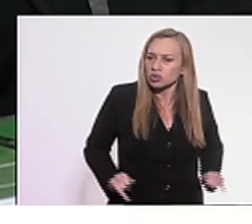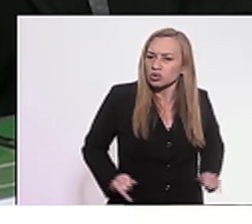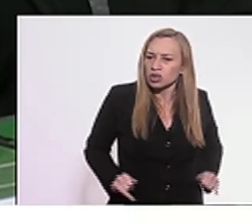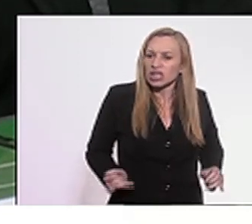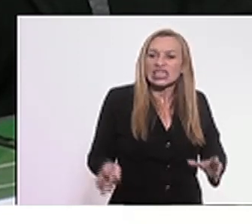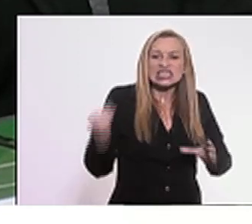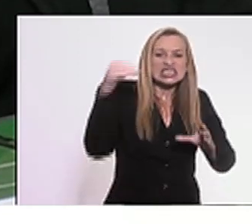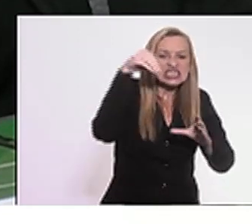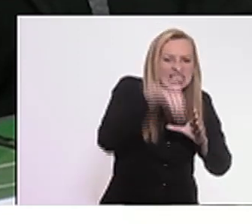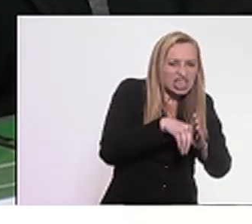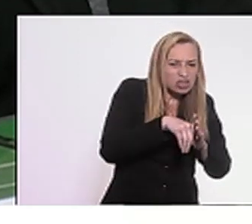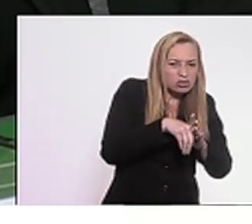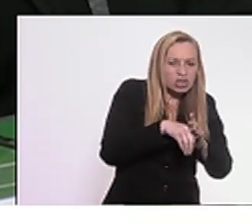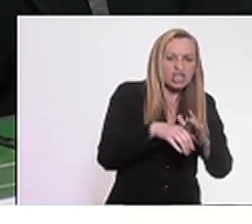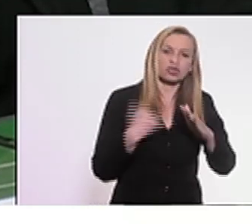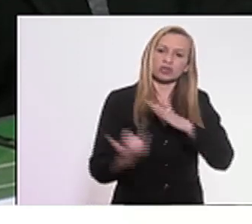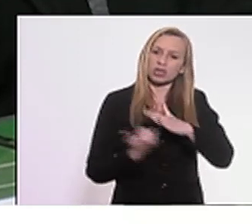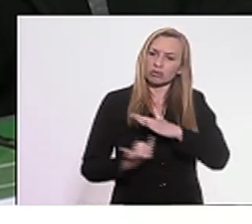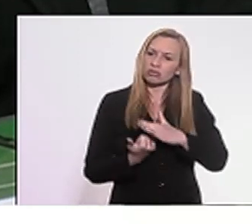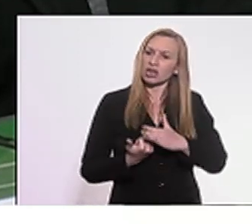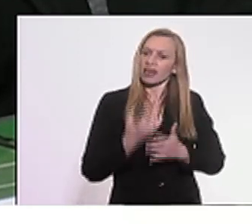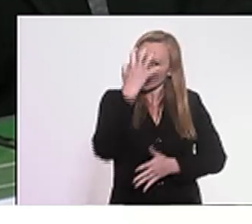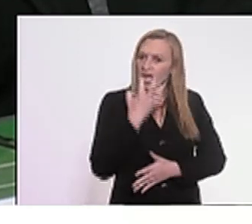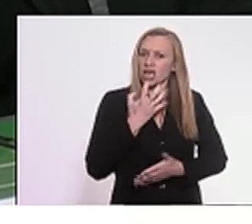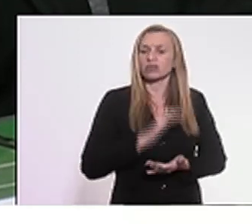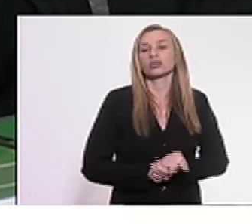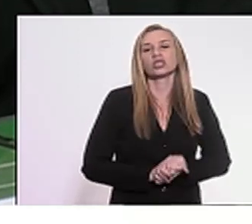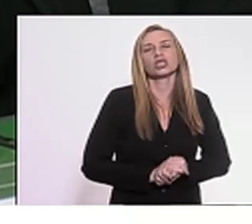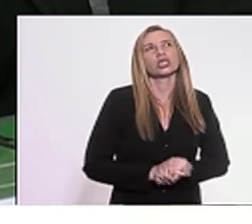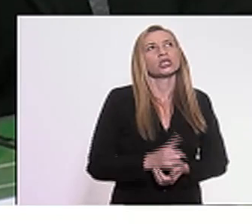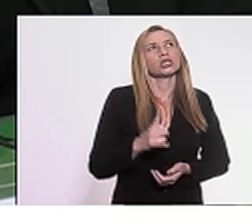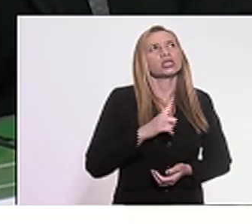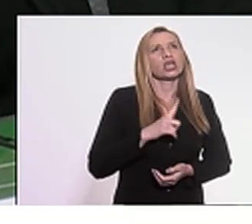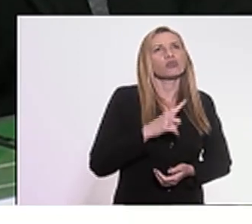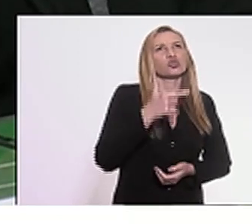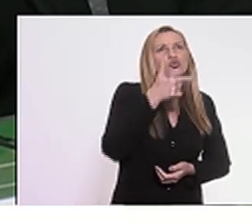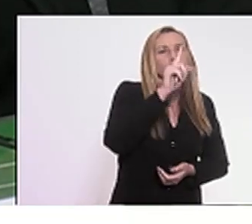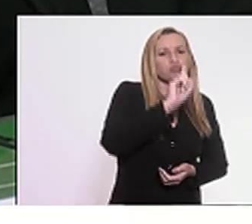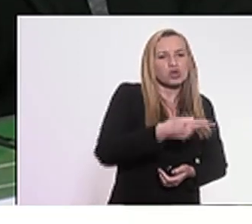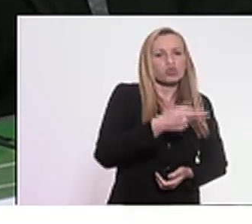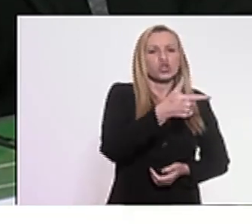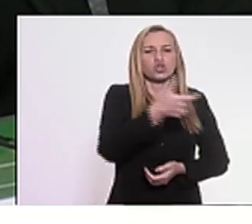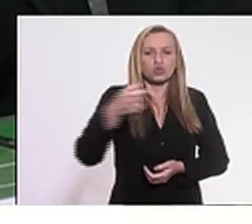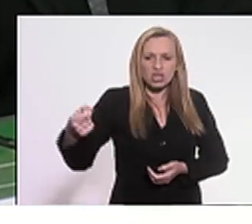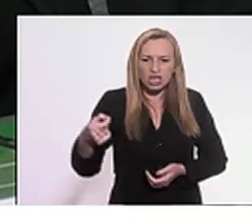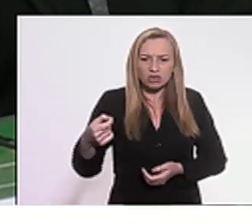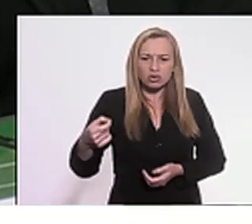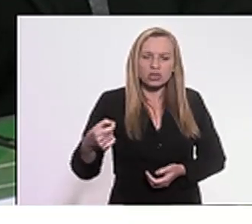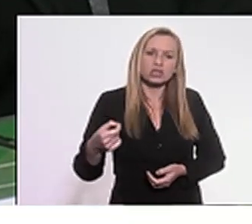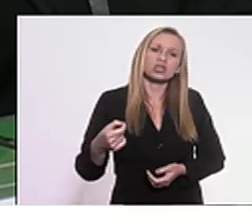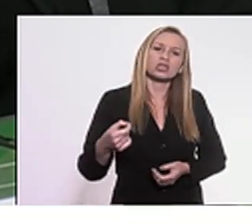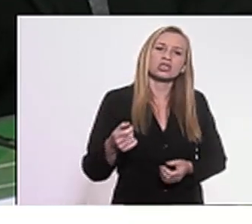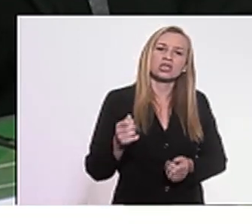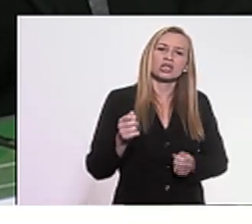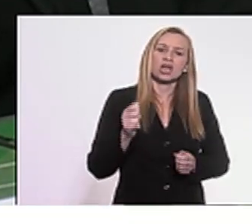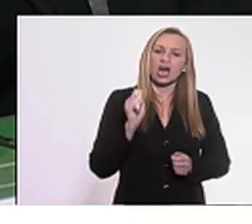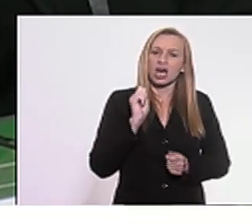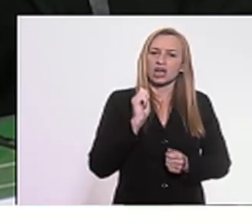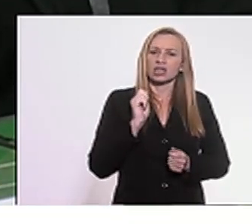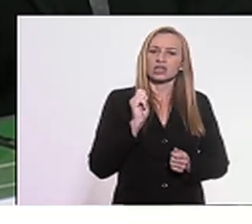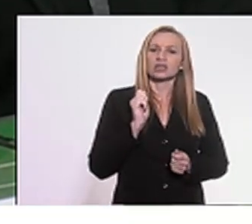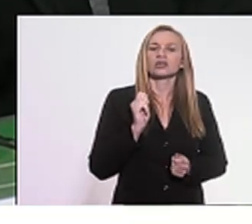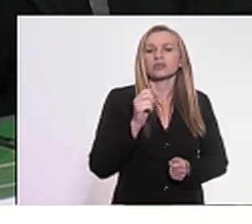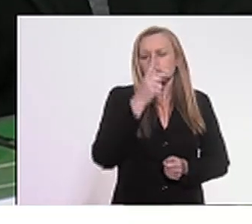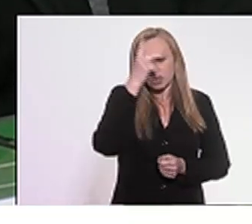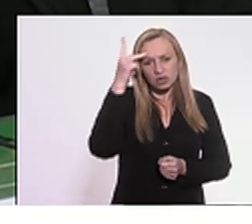gravíssimos. A nossa associação hoje conta com em torno de 1.200 associados. Entre associados e não associados, que